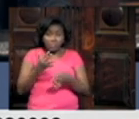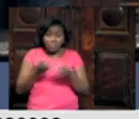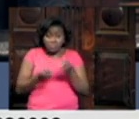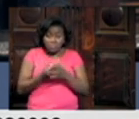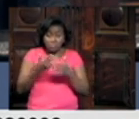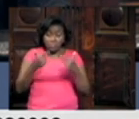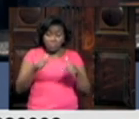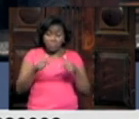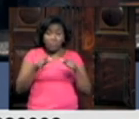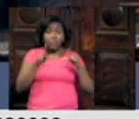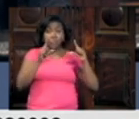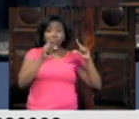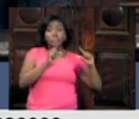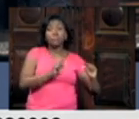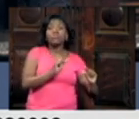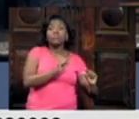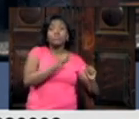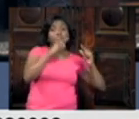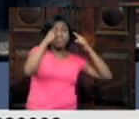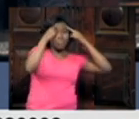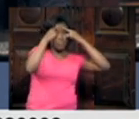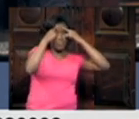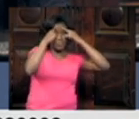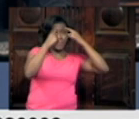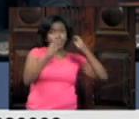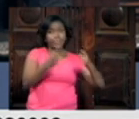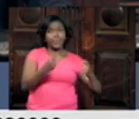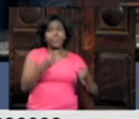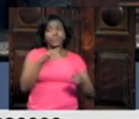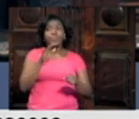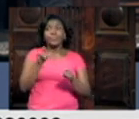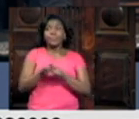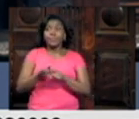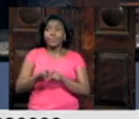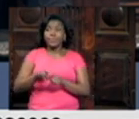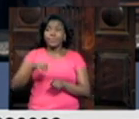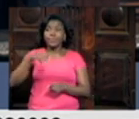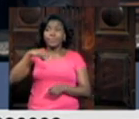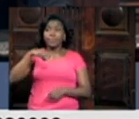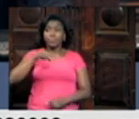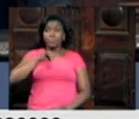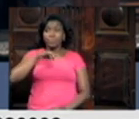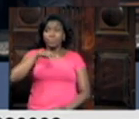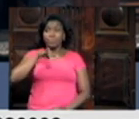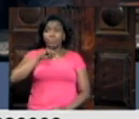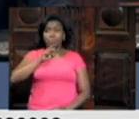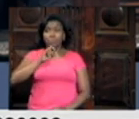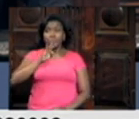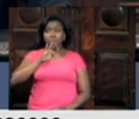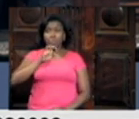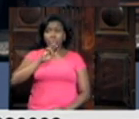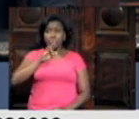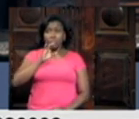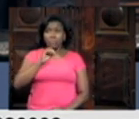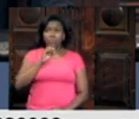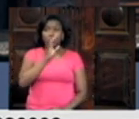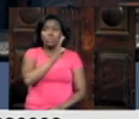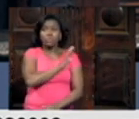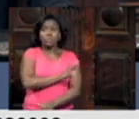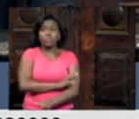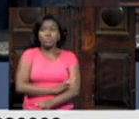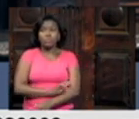violência. E buscar recurso também junto ao Ministério da Cultura, para que a gente possa implementar em